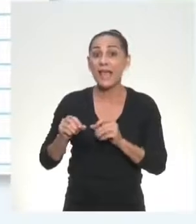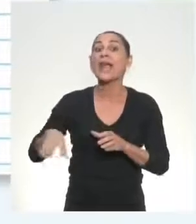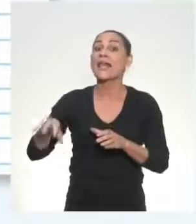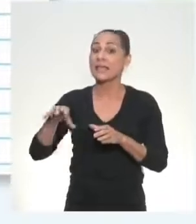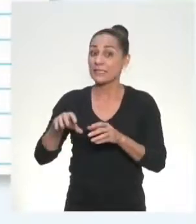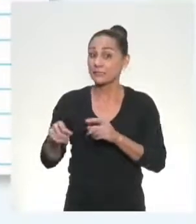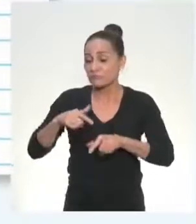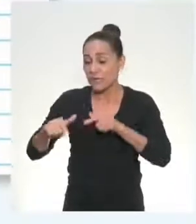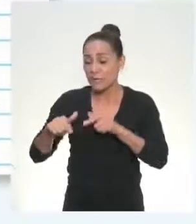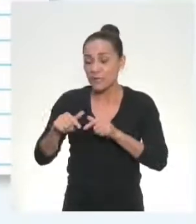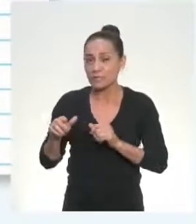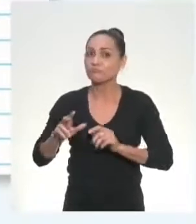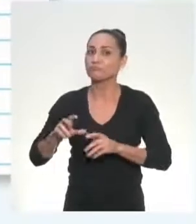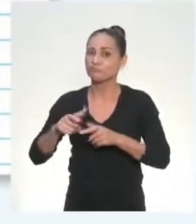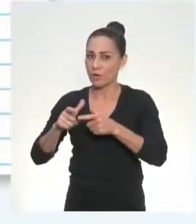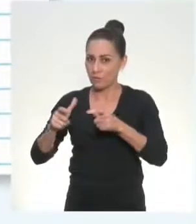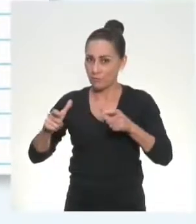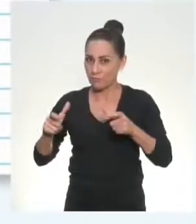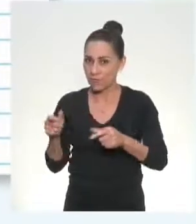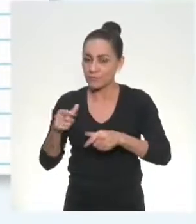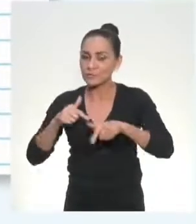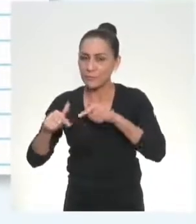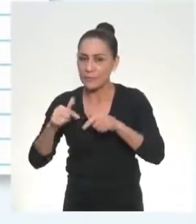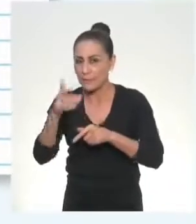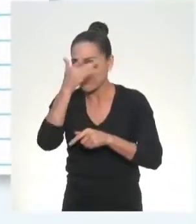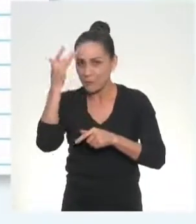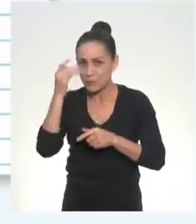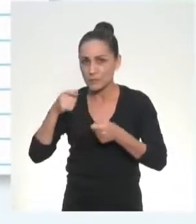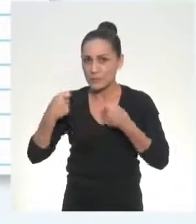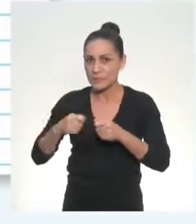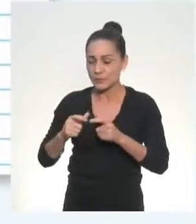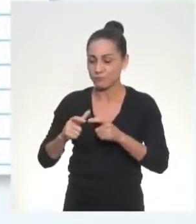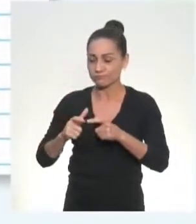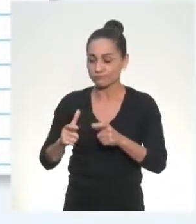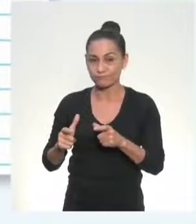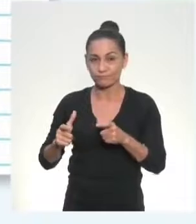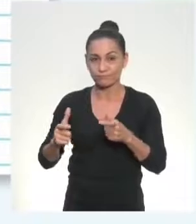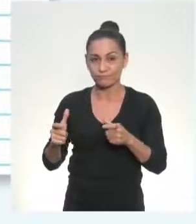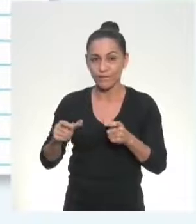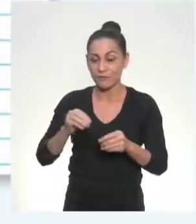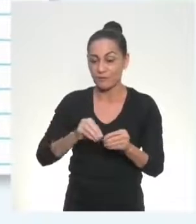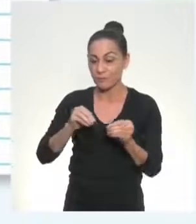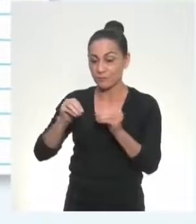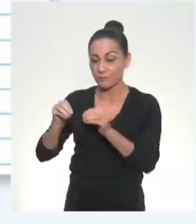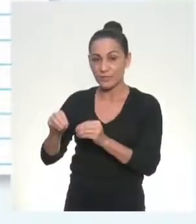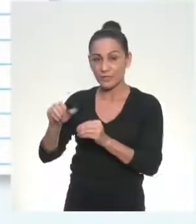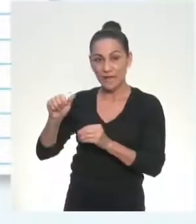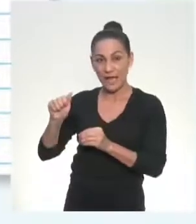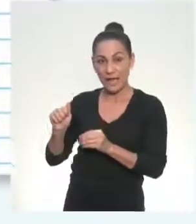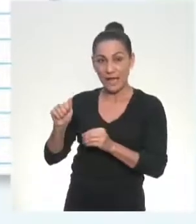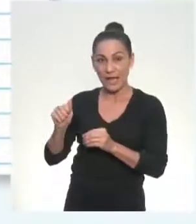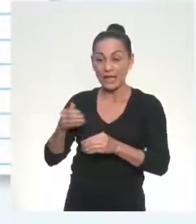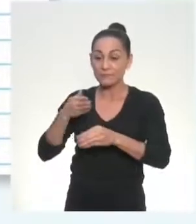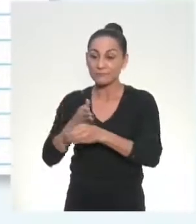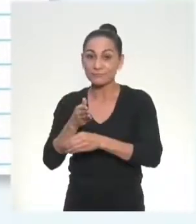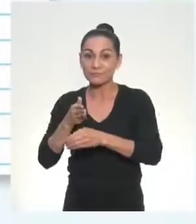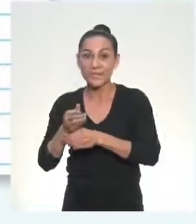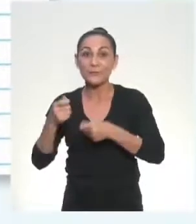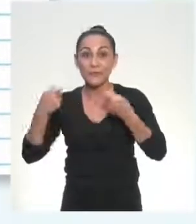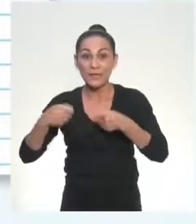demanda por trabalhadores é grande. A cidade começa a crescer, diversas pessoas se mudam para a cidade A em busca desses